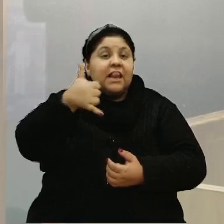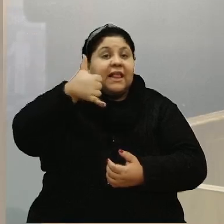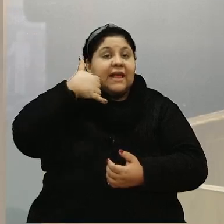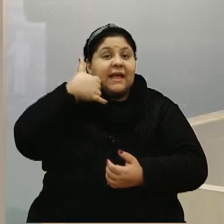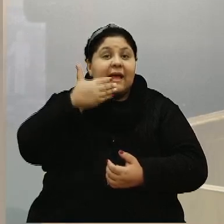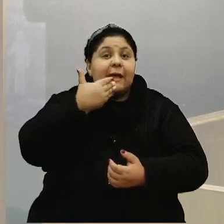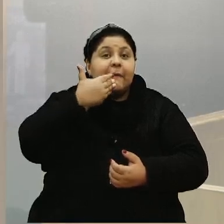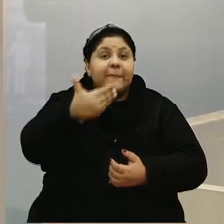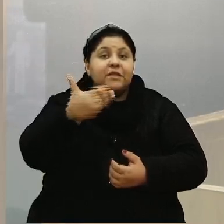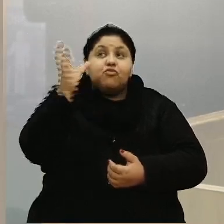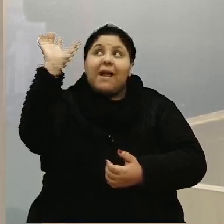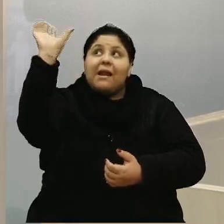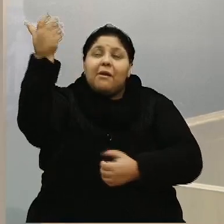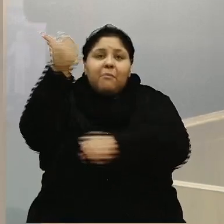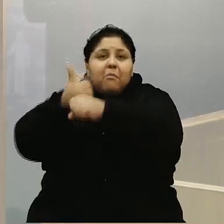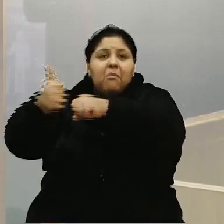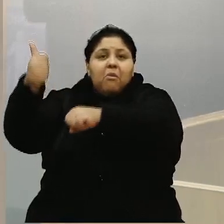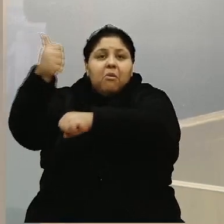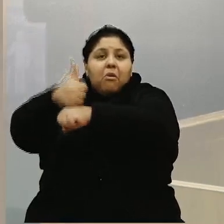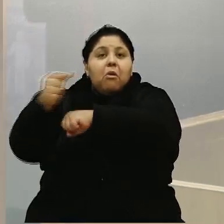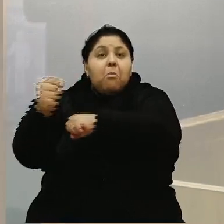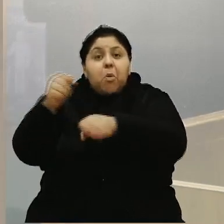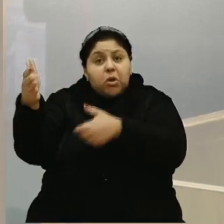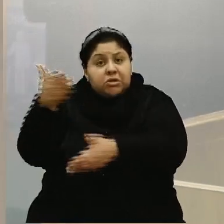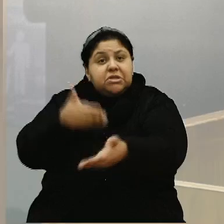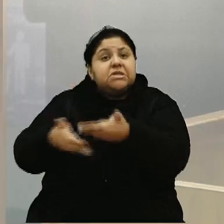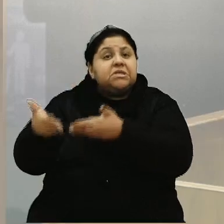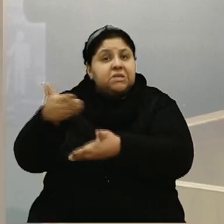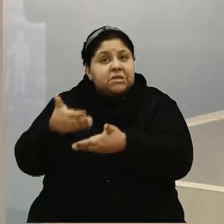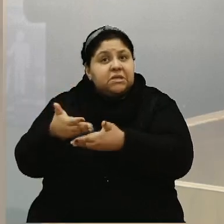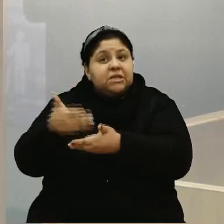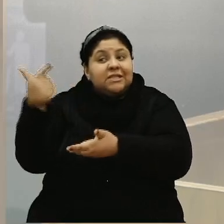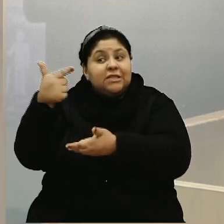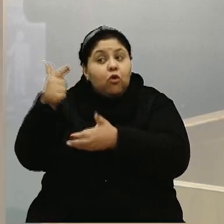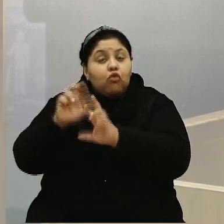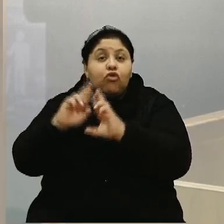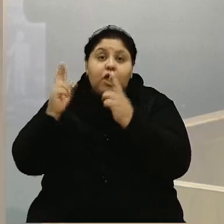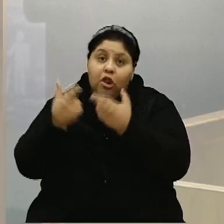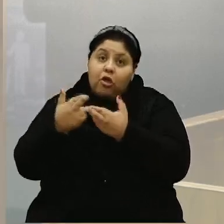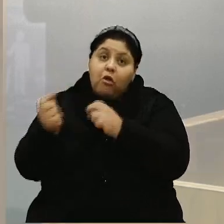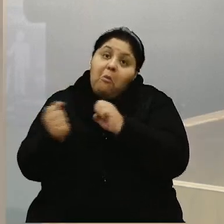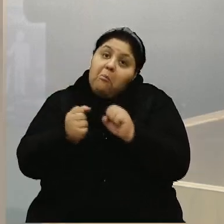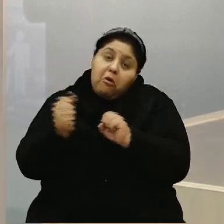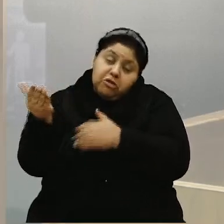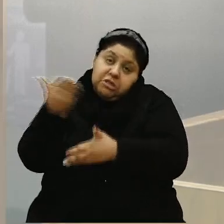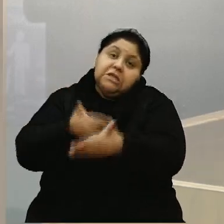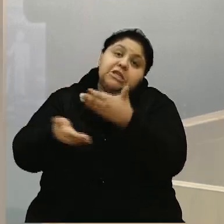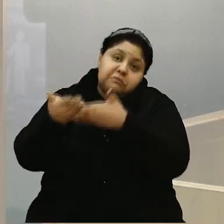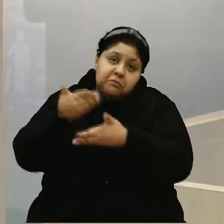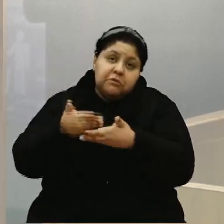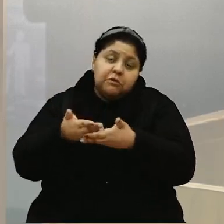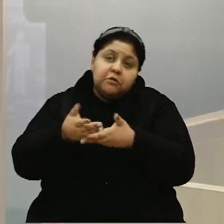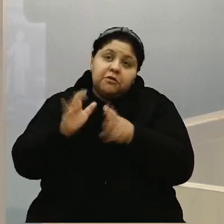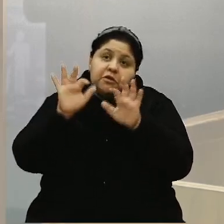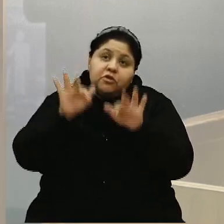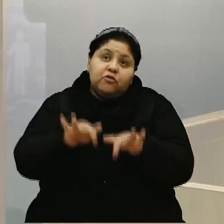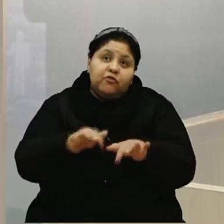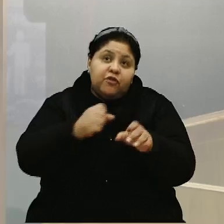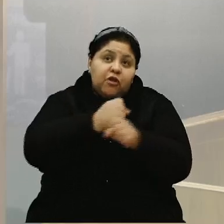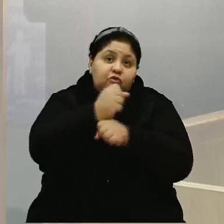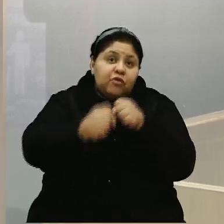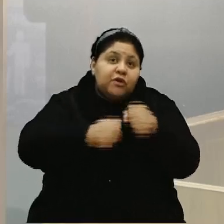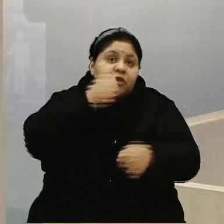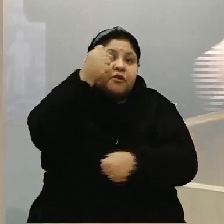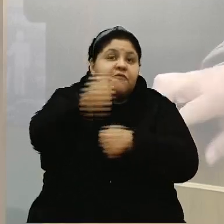lâmpada para vocês, pode ser que seja atendida, segundo a reunião de ontem, pode ser que seja atendida no final do ano que vem, em dezembro,